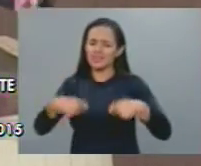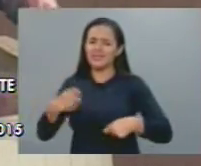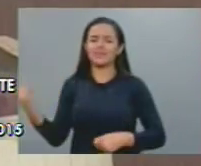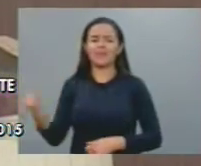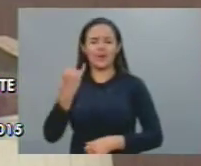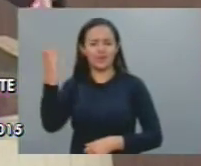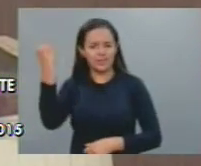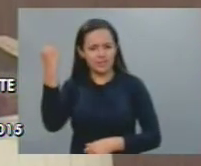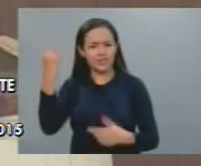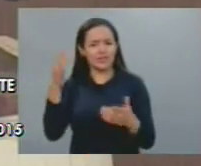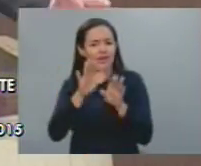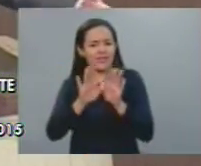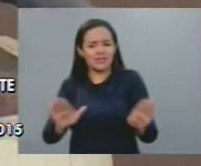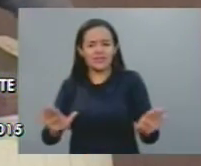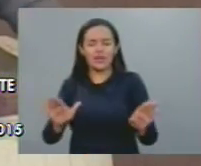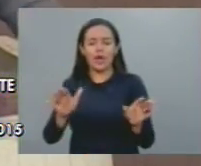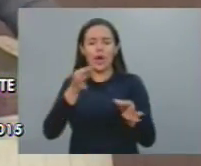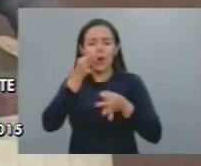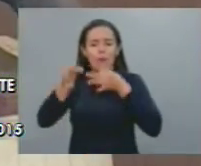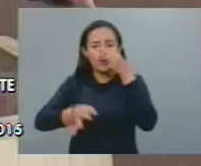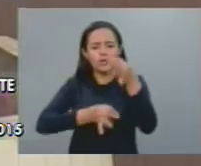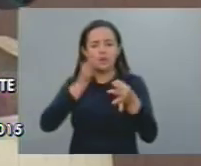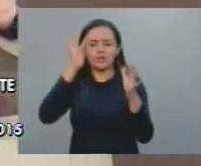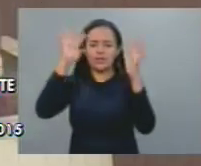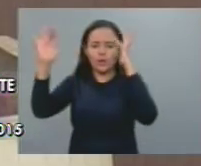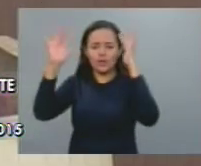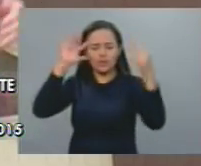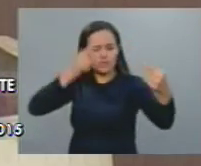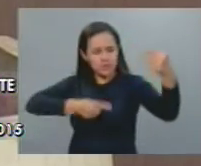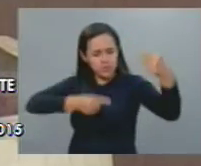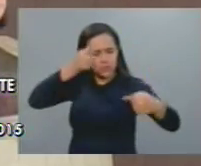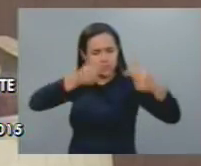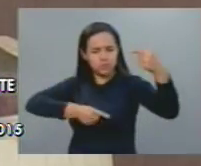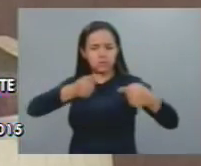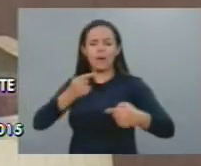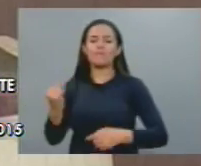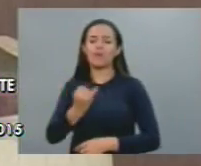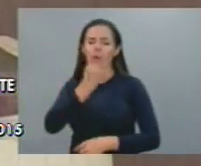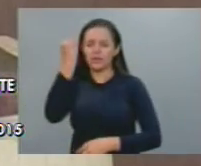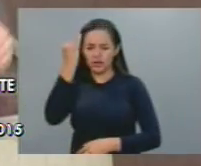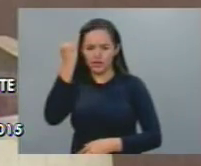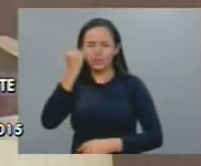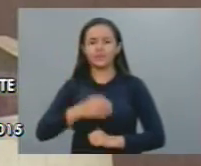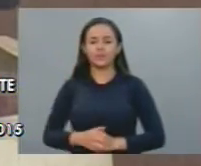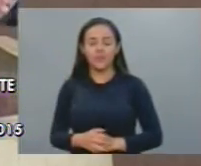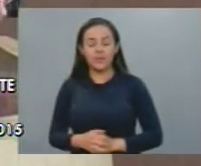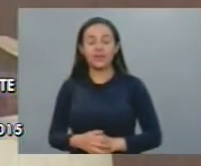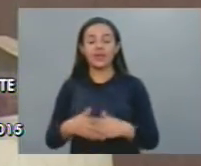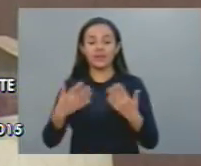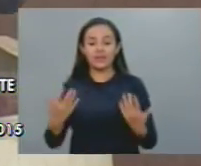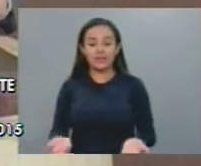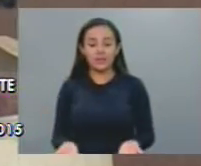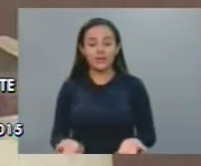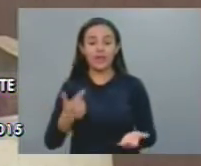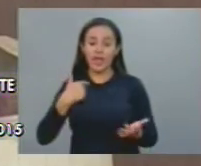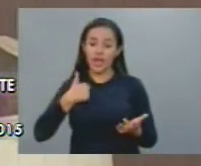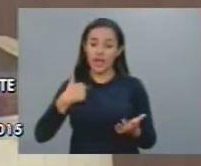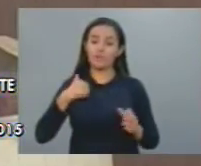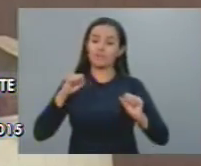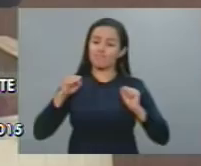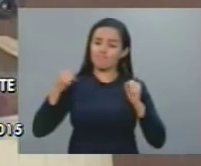que haja uma democracia de muitos lados. Portanto, sobretudo, dedico aqui, inclusive, quando me